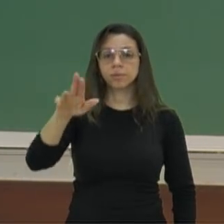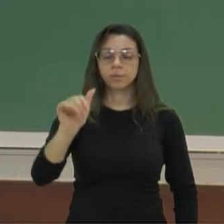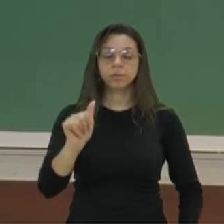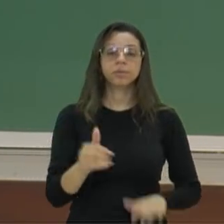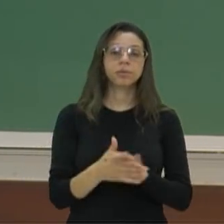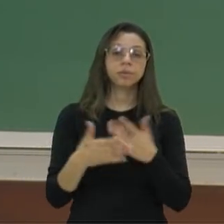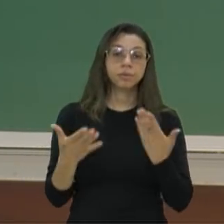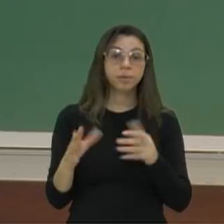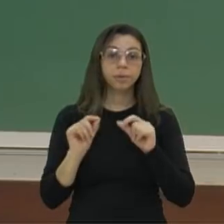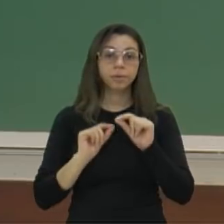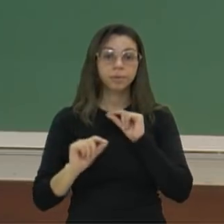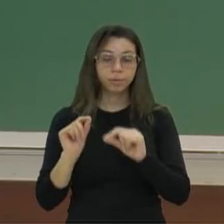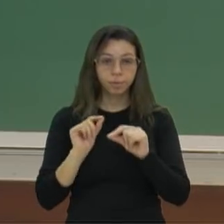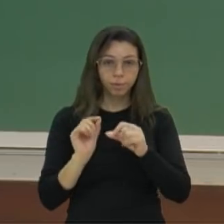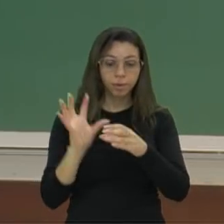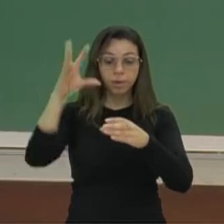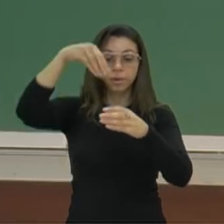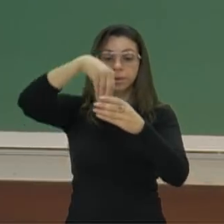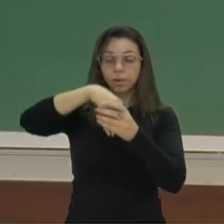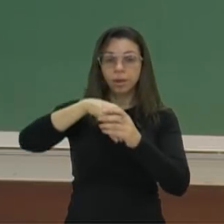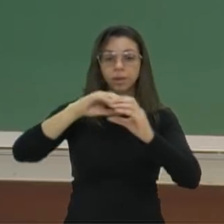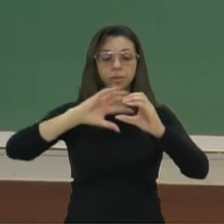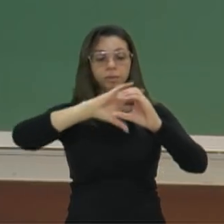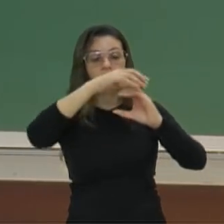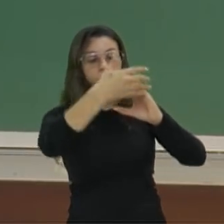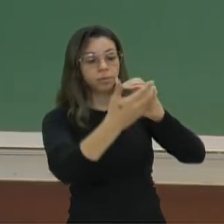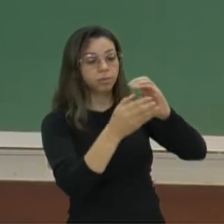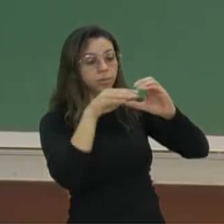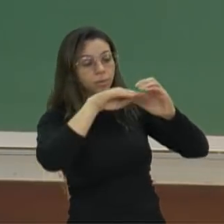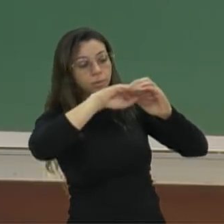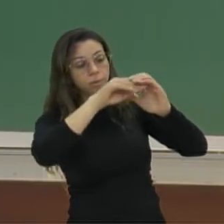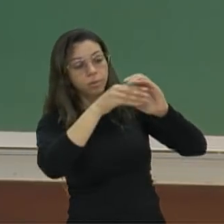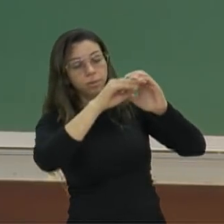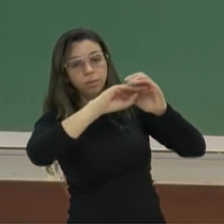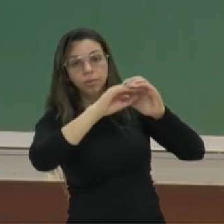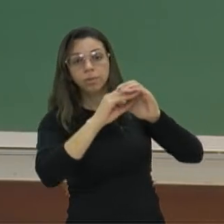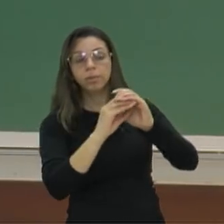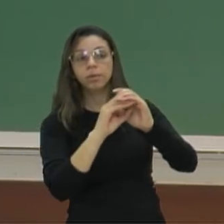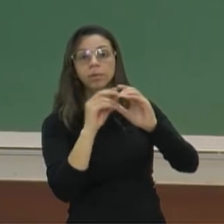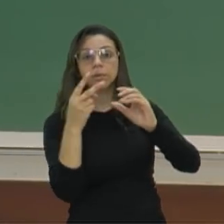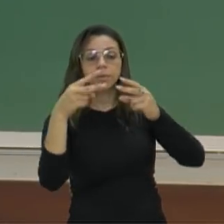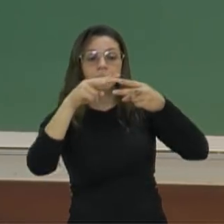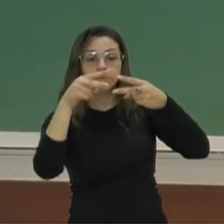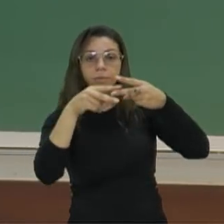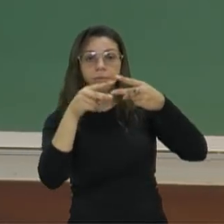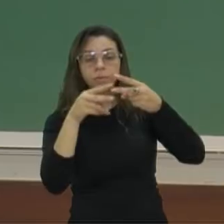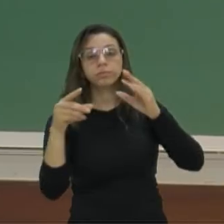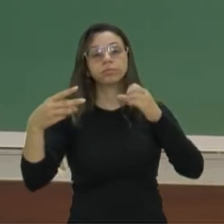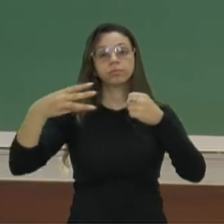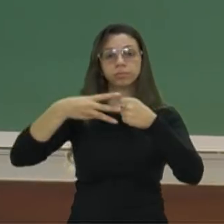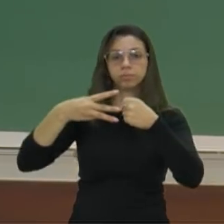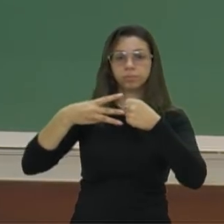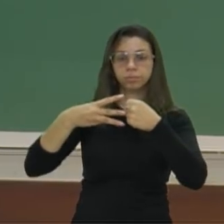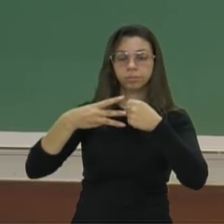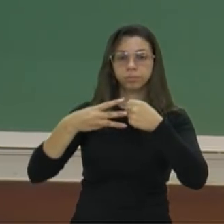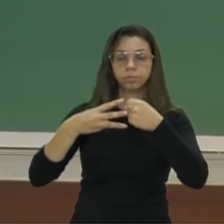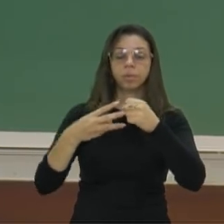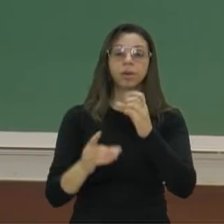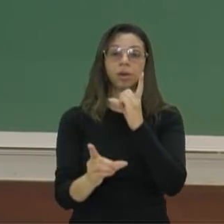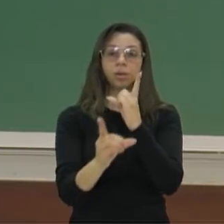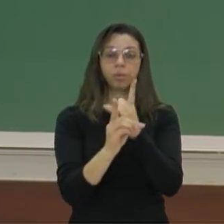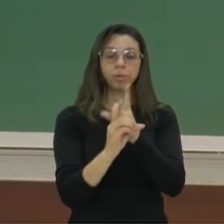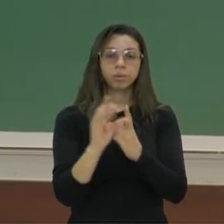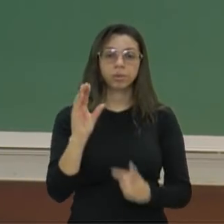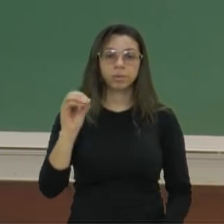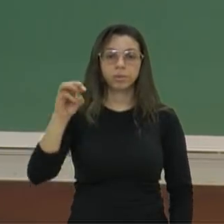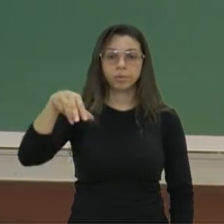é a membrana mais interna, onde nós localizamos esses dois tipos de células, cones e bastonetes.